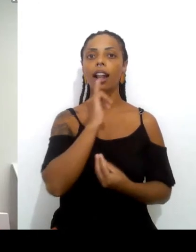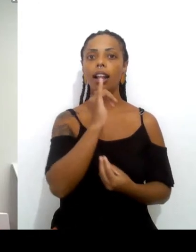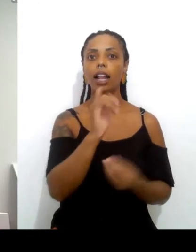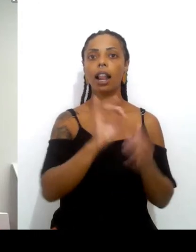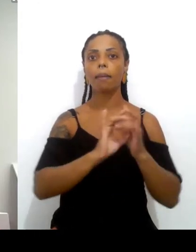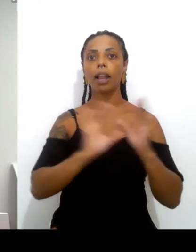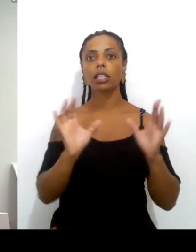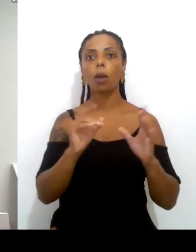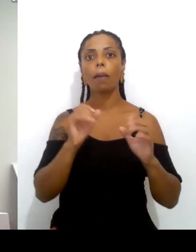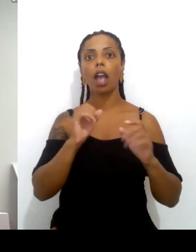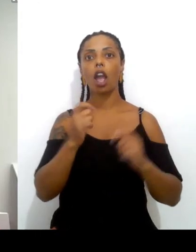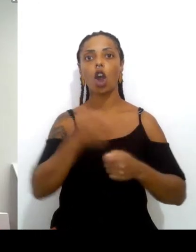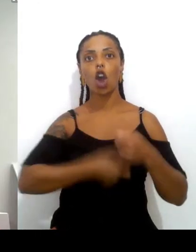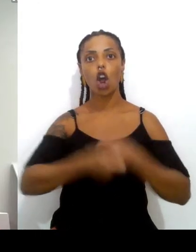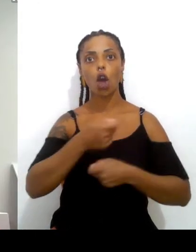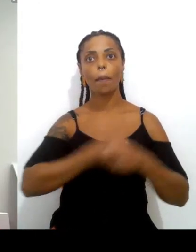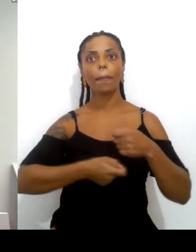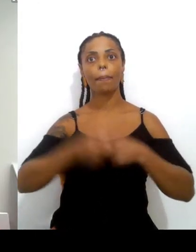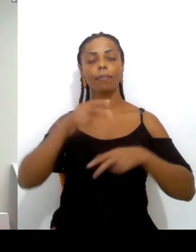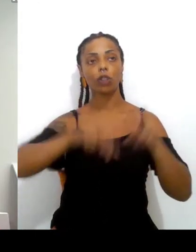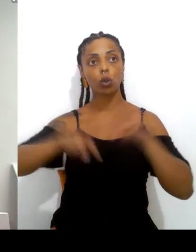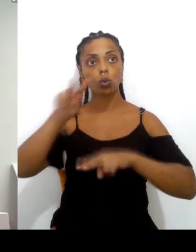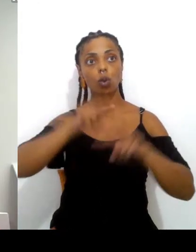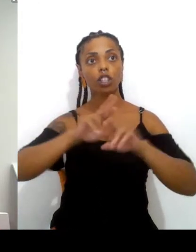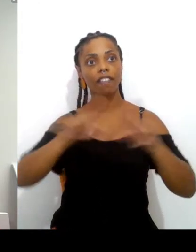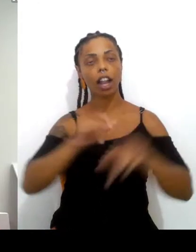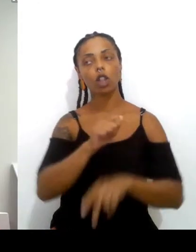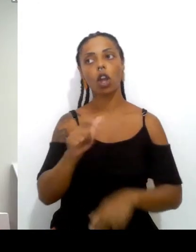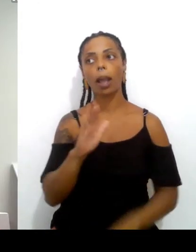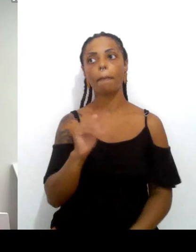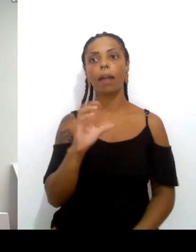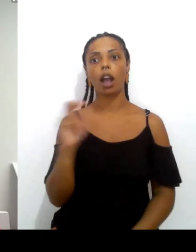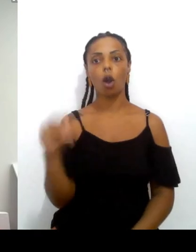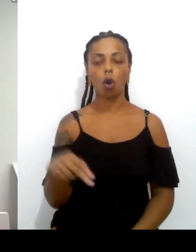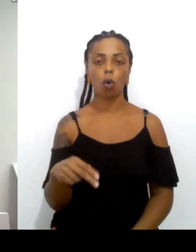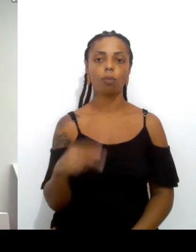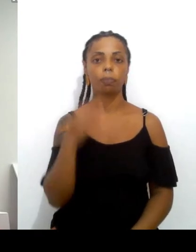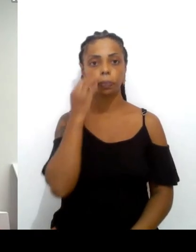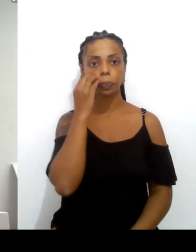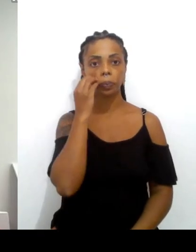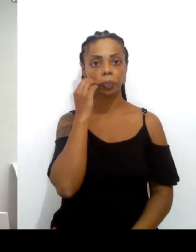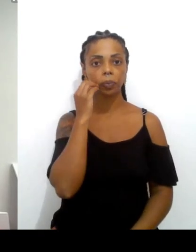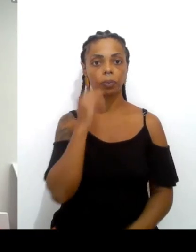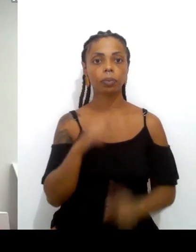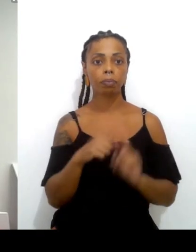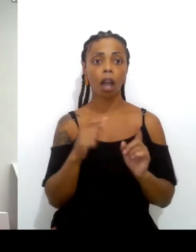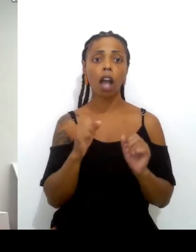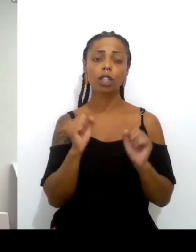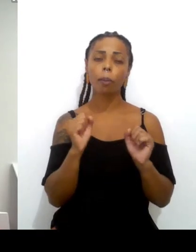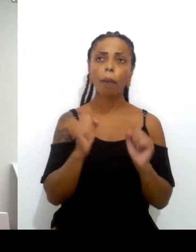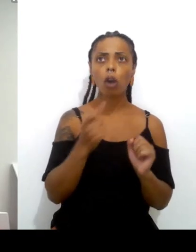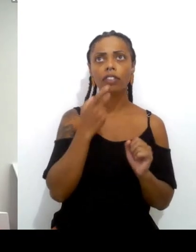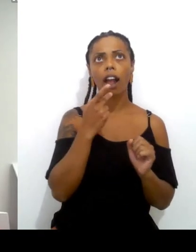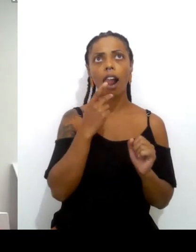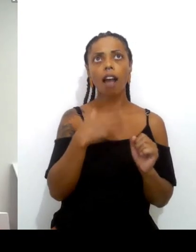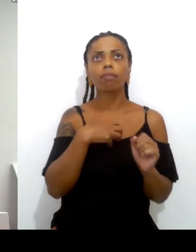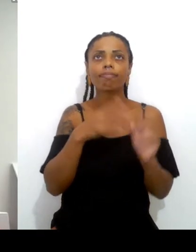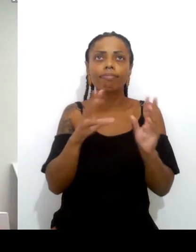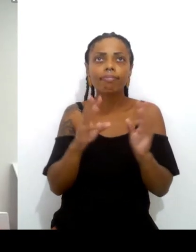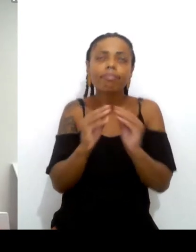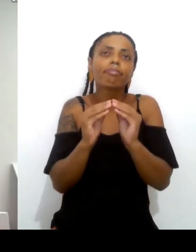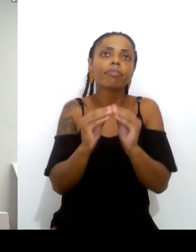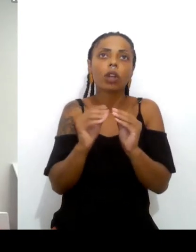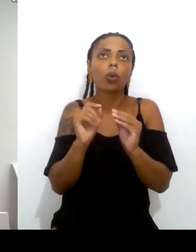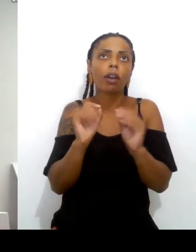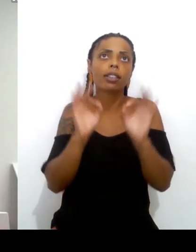diferente da de Francis Bacon de maneira anedotica poderia dizer que com certeza